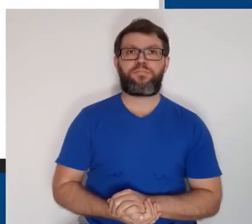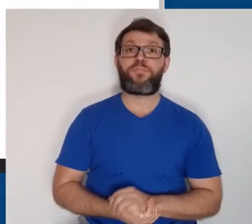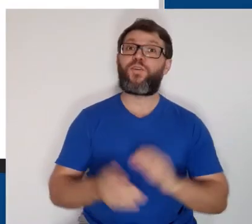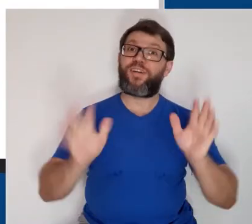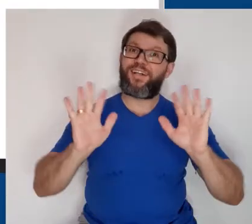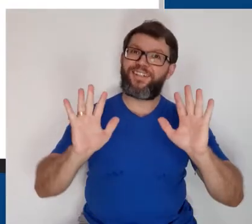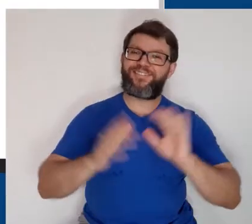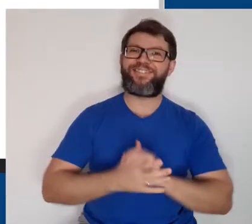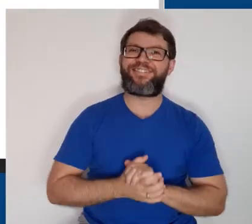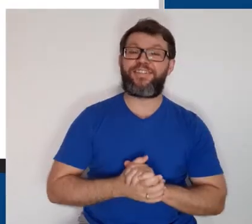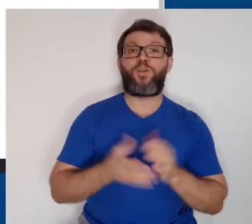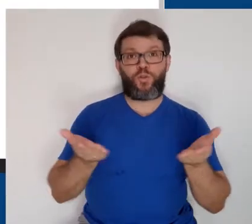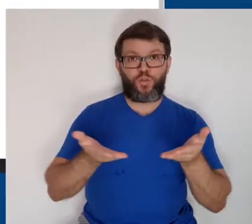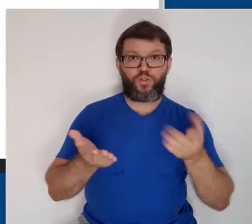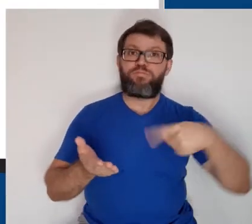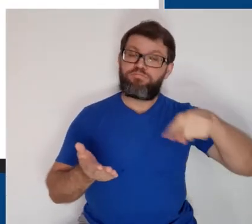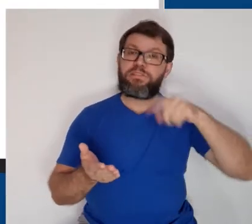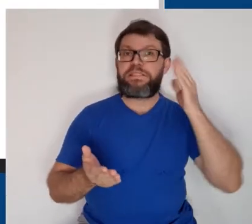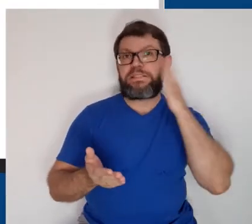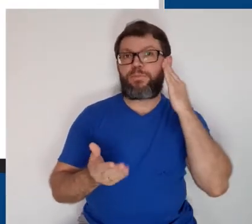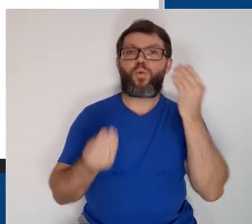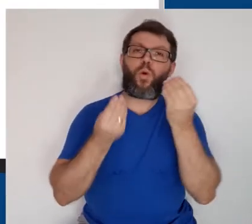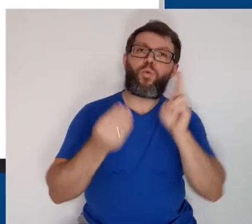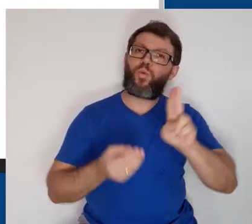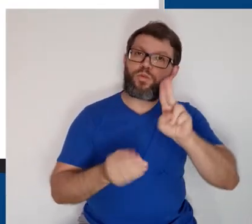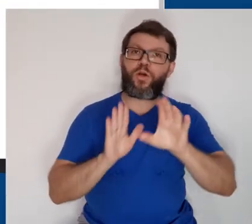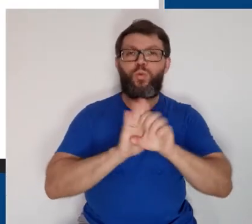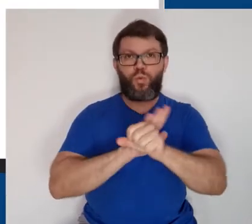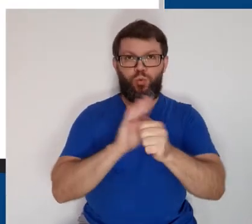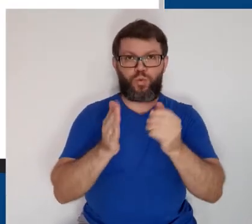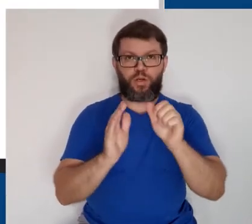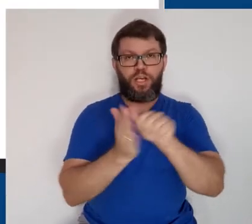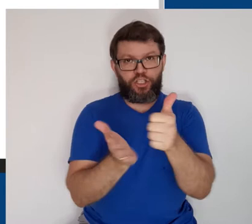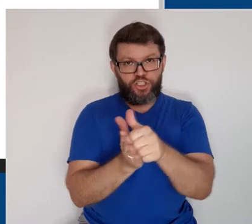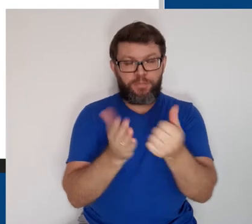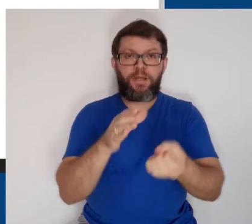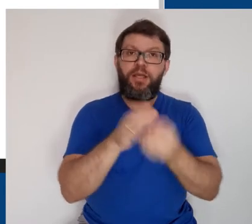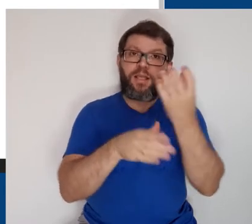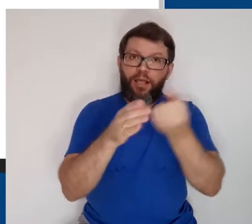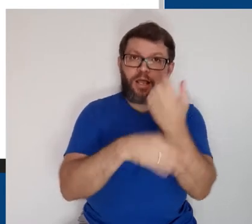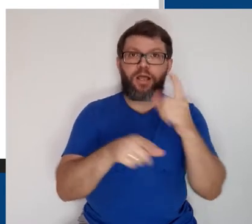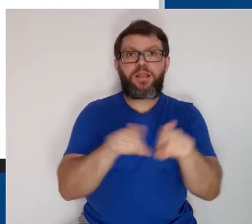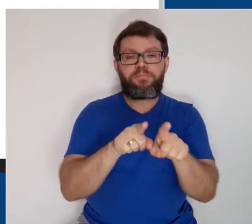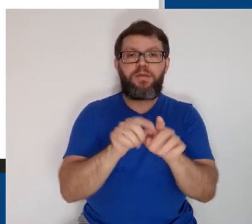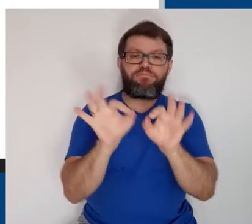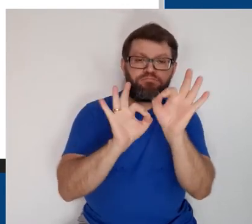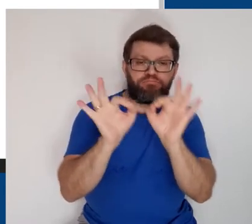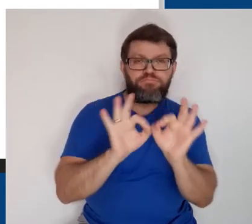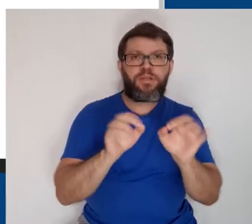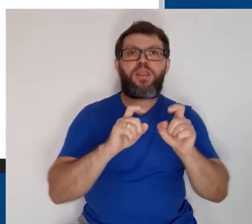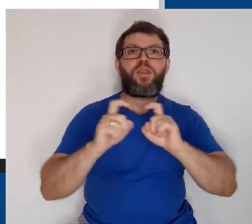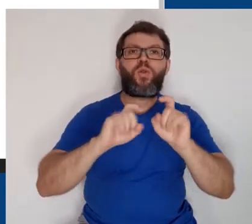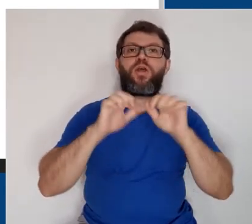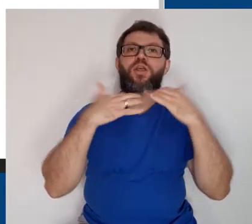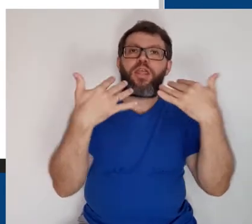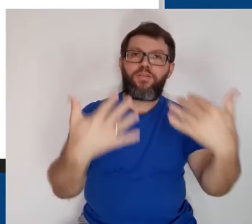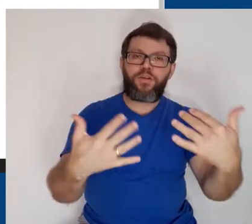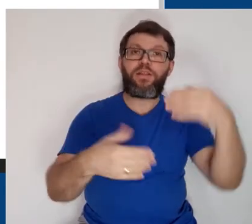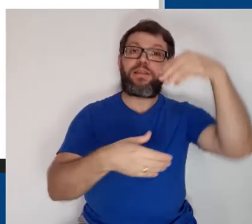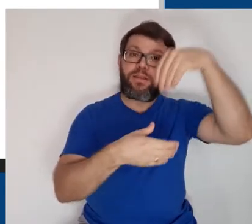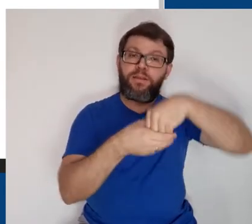o Olá hoje vamos saber como utilizar o Google Agenda para criar e gerenciar reuniões e eventos